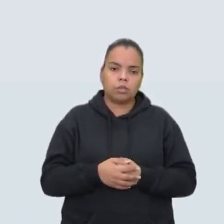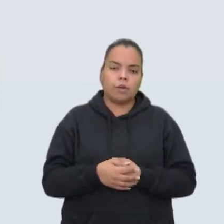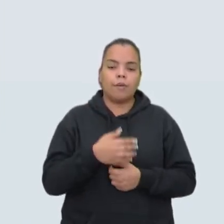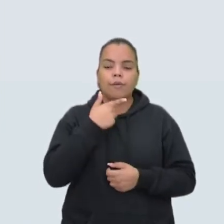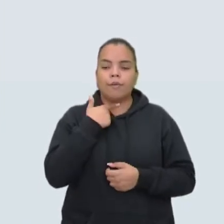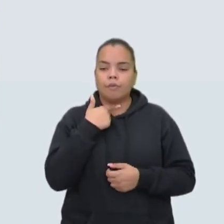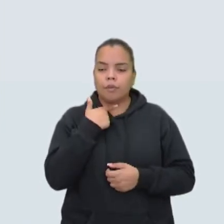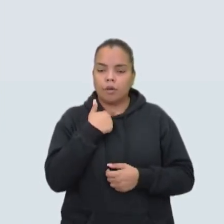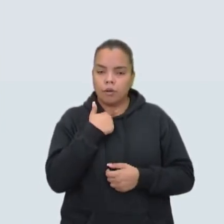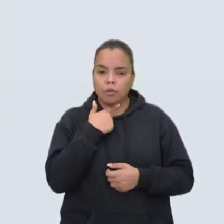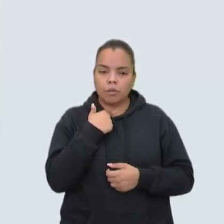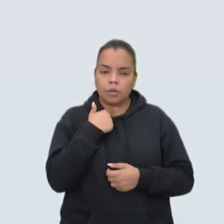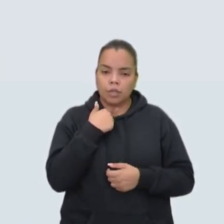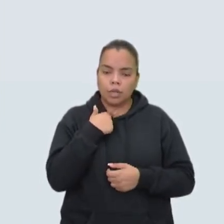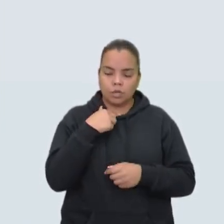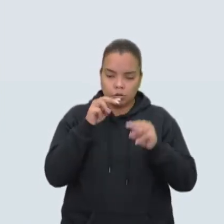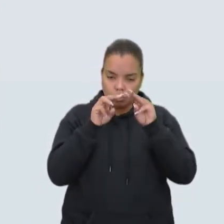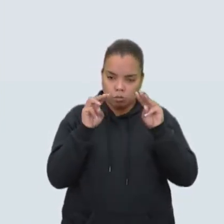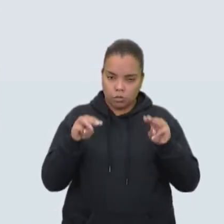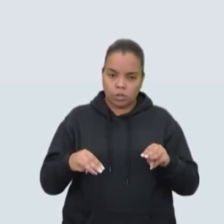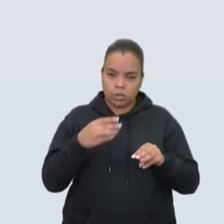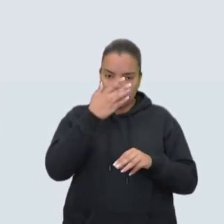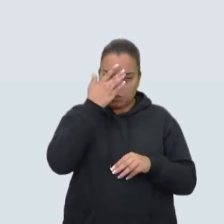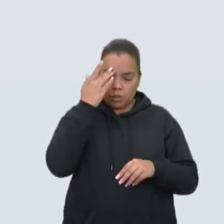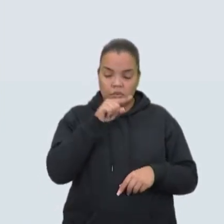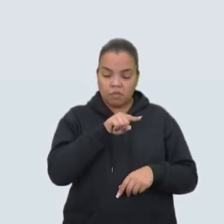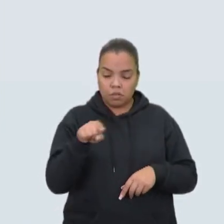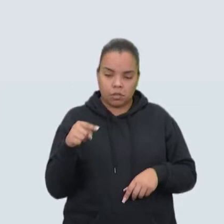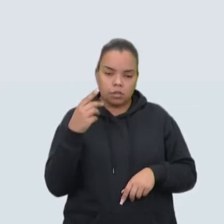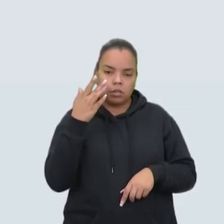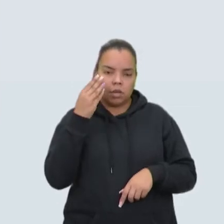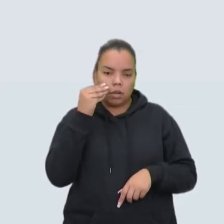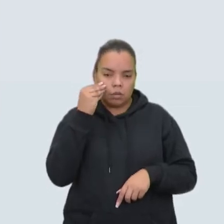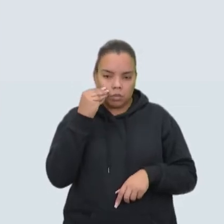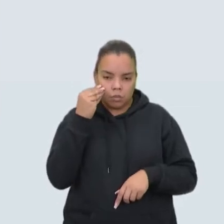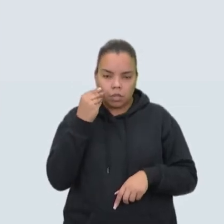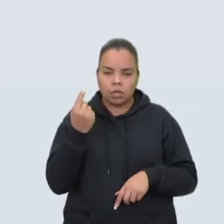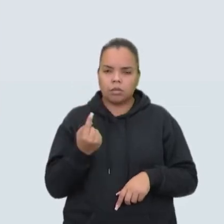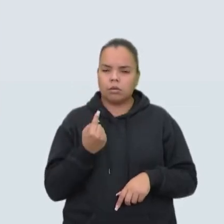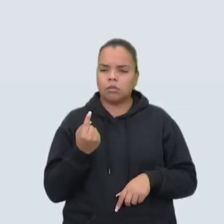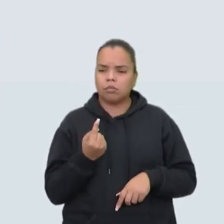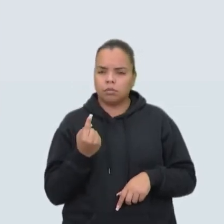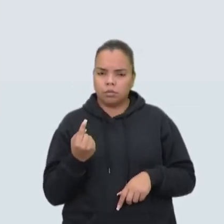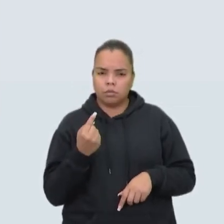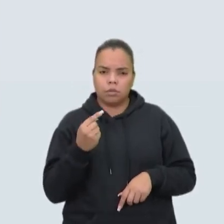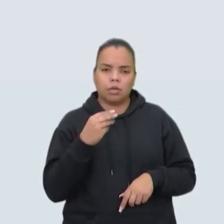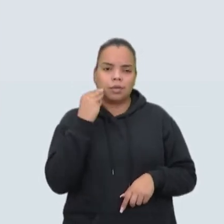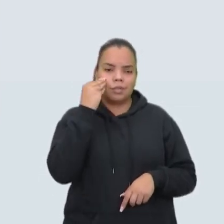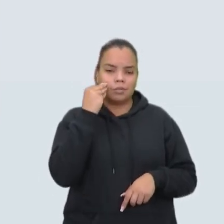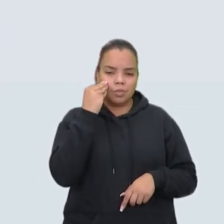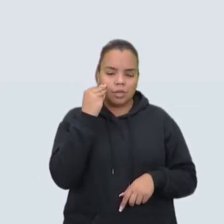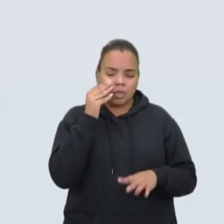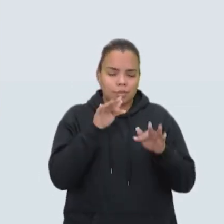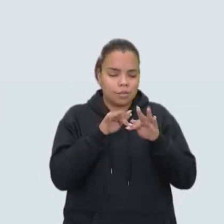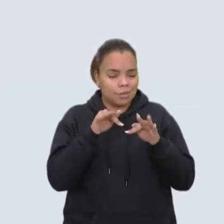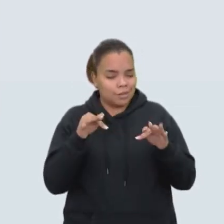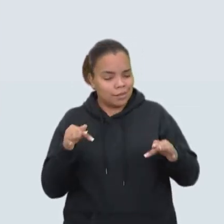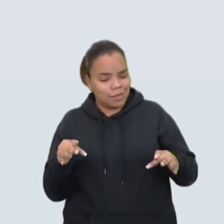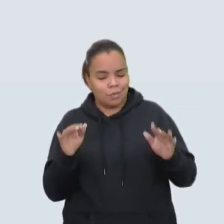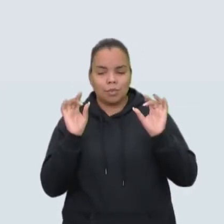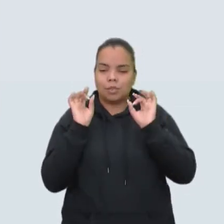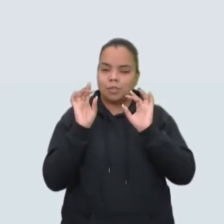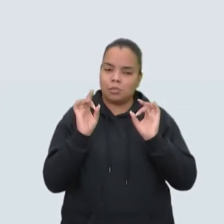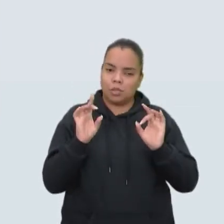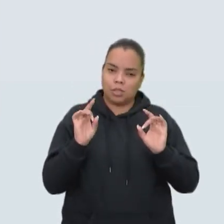desejo com esse museu é que você tenha uma experiência única, uma das experiências mais simples e preciosas